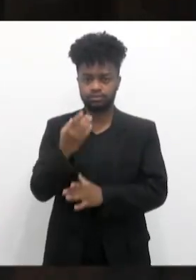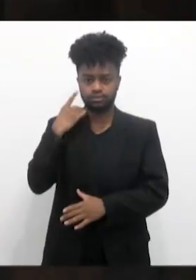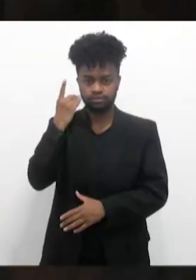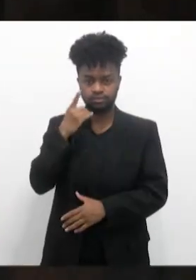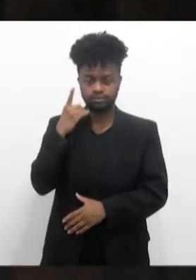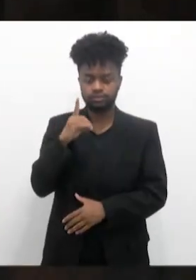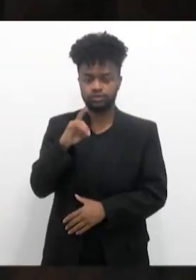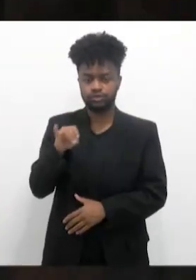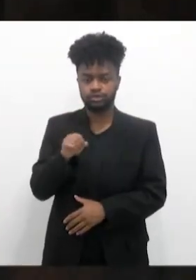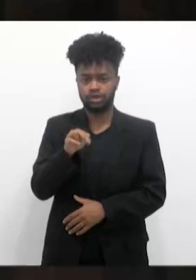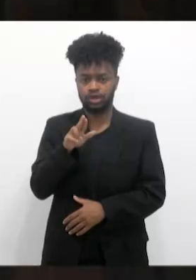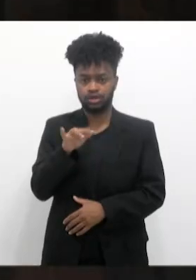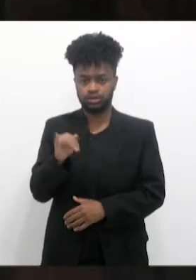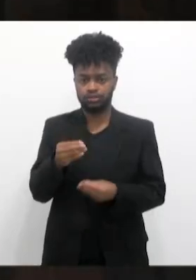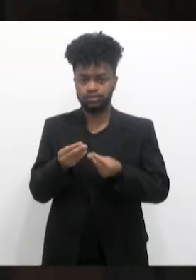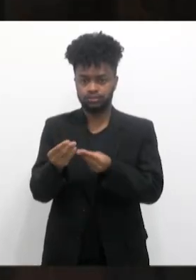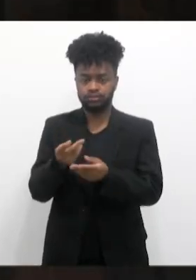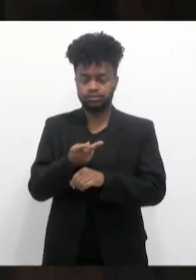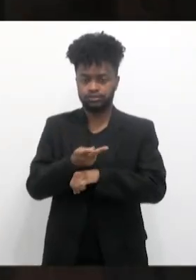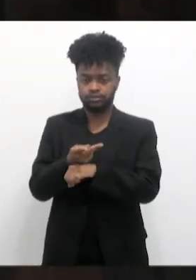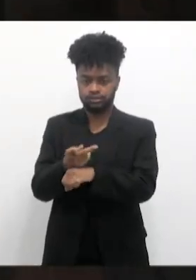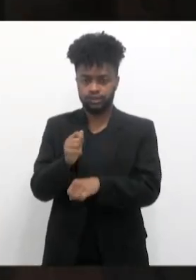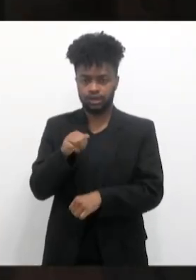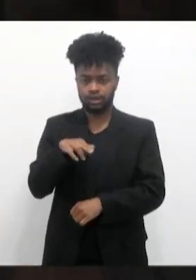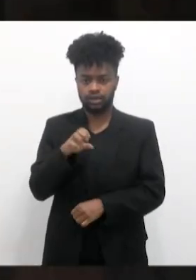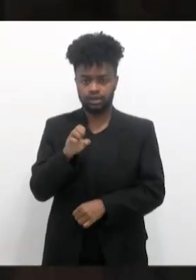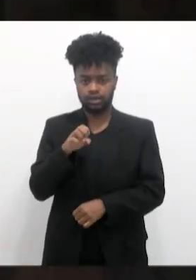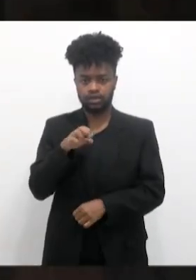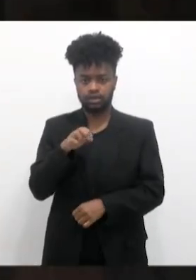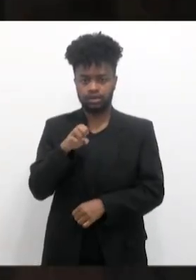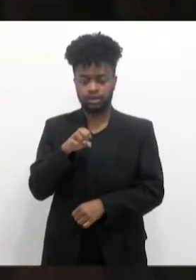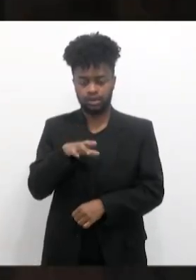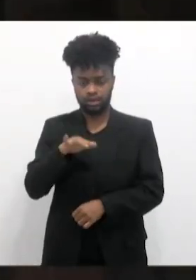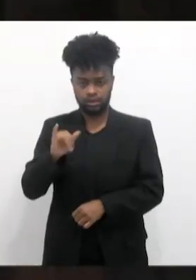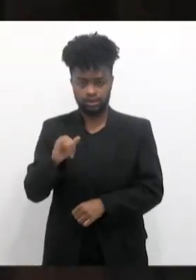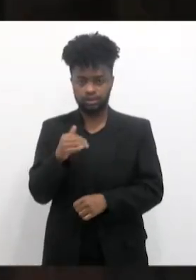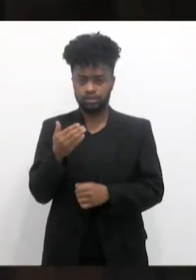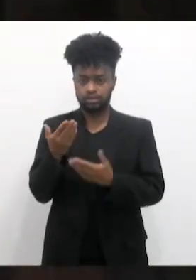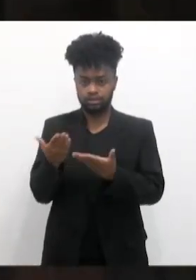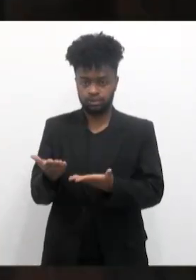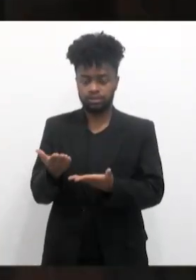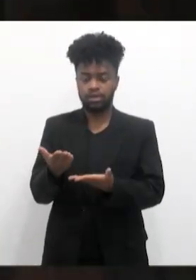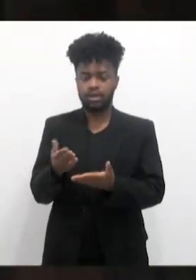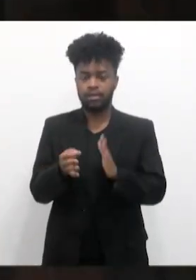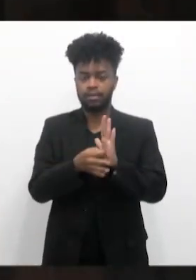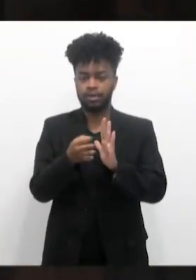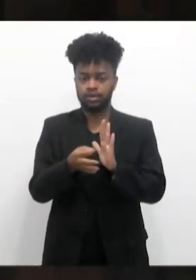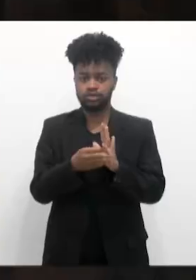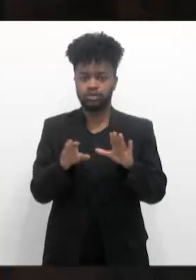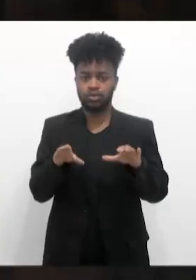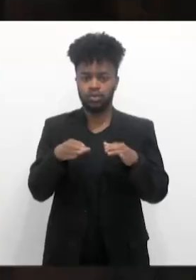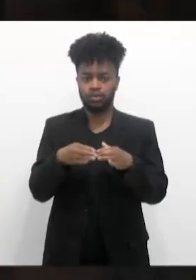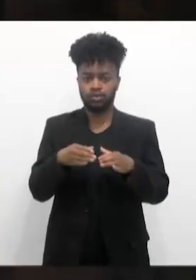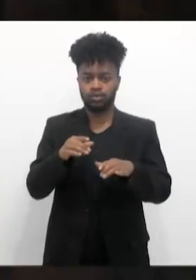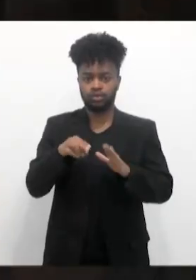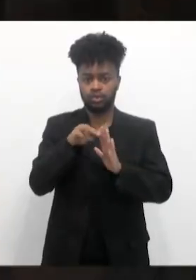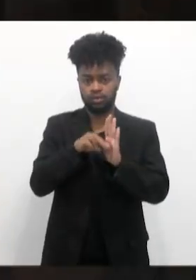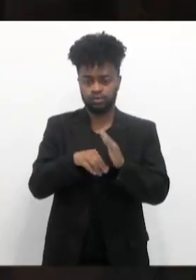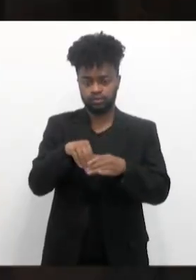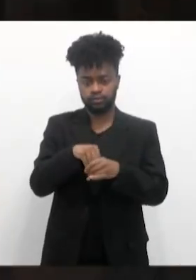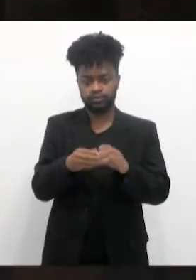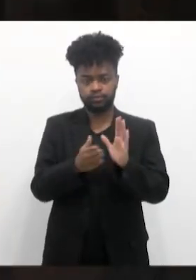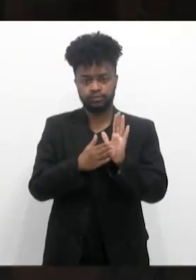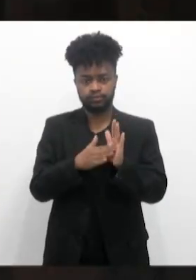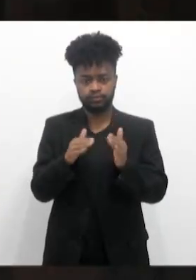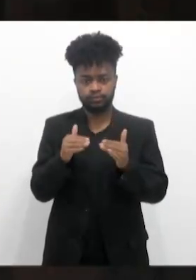Jari Oliveira, concede o prêmio Ana Nery ao doutor Reinaldo Coure Nogueira. Parecer da Comissão de Normas Internas e Preposição